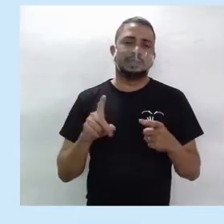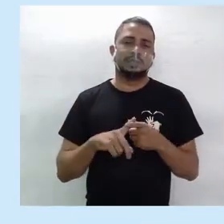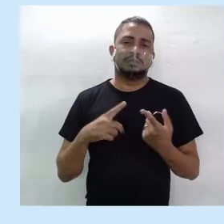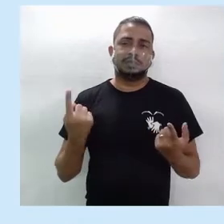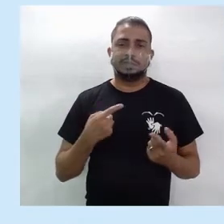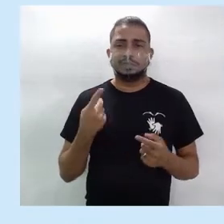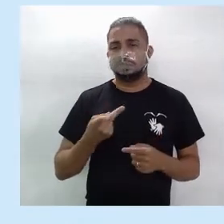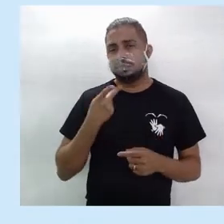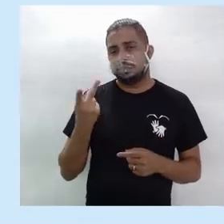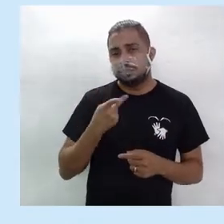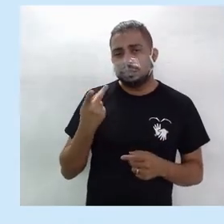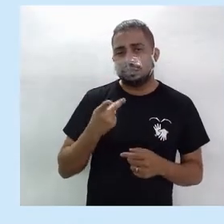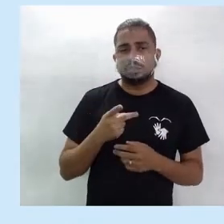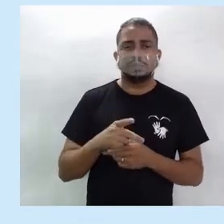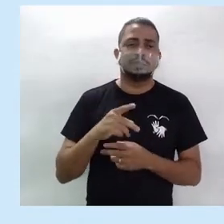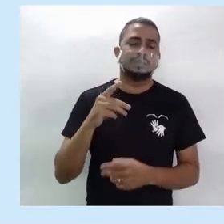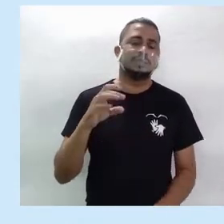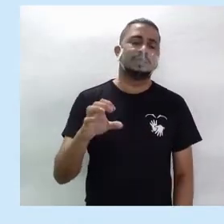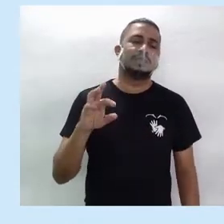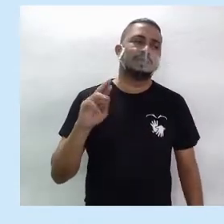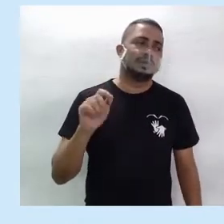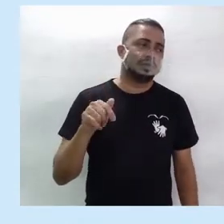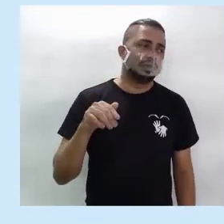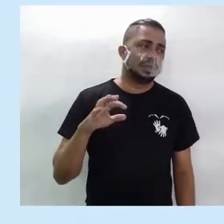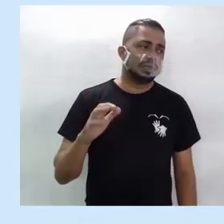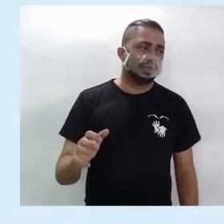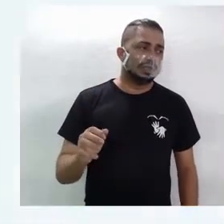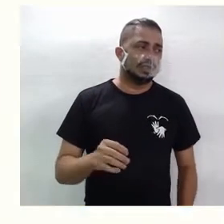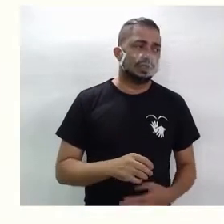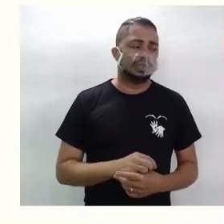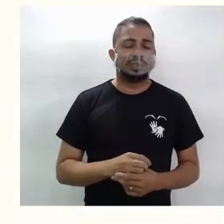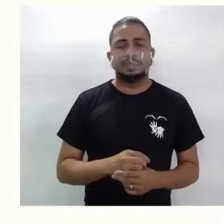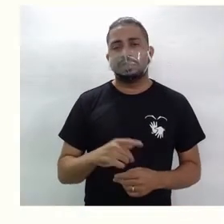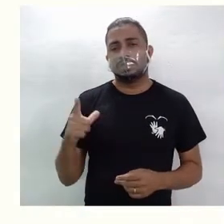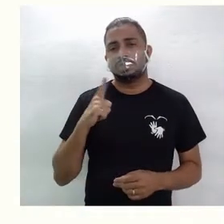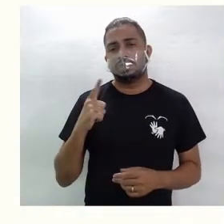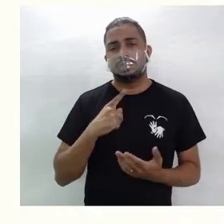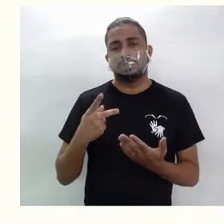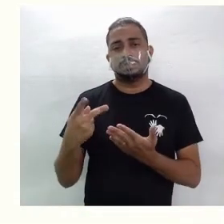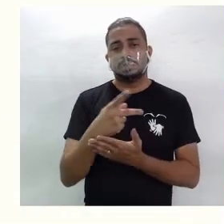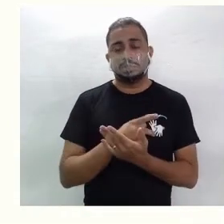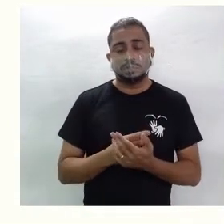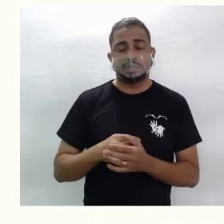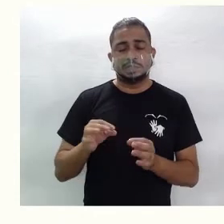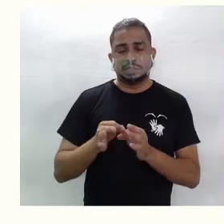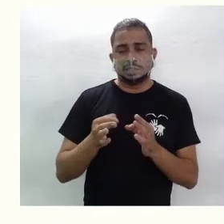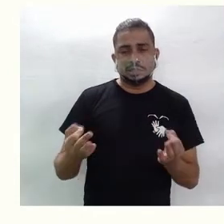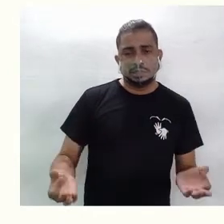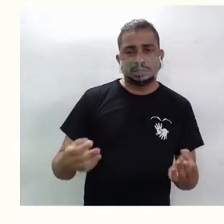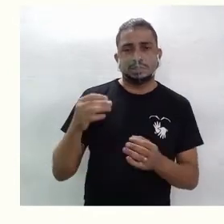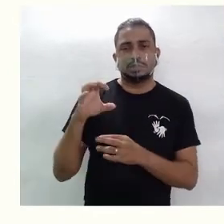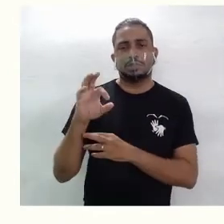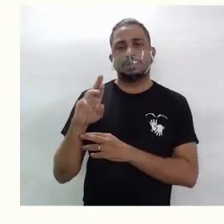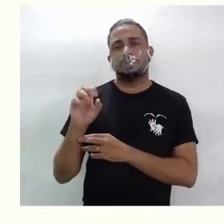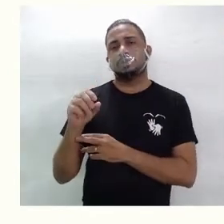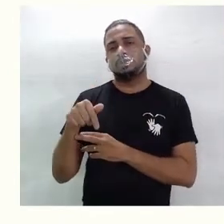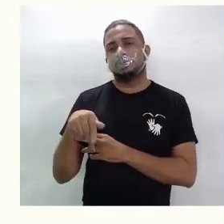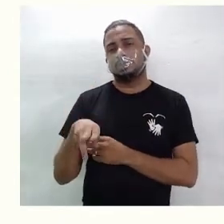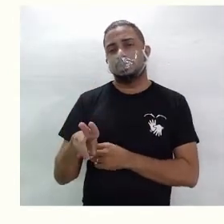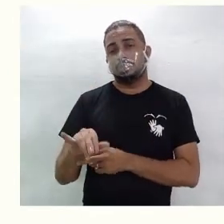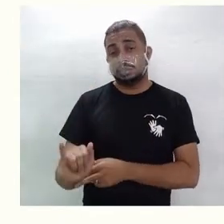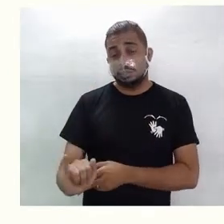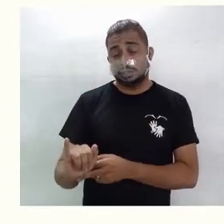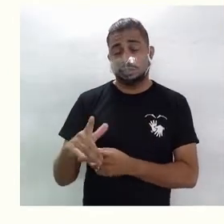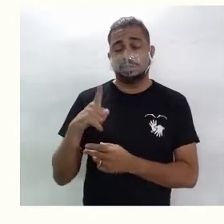quando a gente fala sobre croquis, a gente está falando sobre um mapa mais simples, né, gente? No croquis a gente coloca por